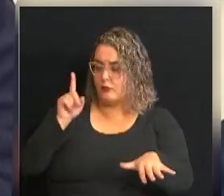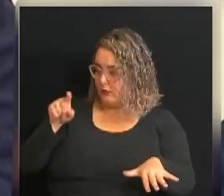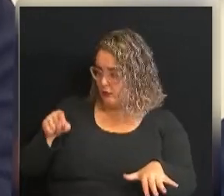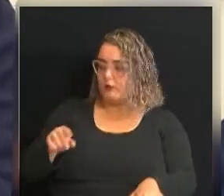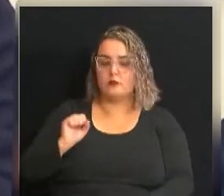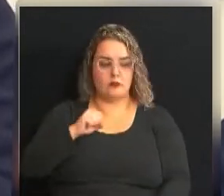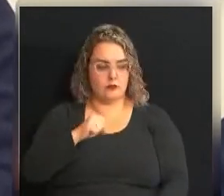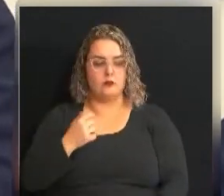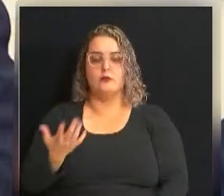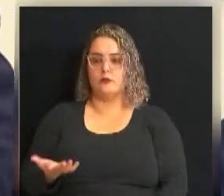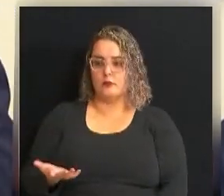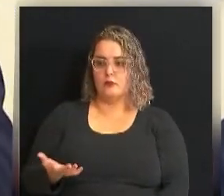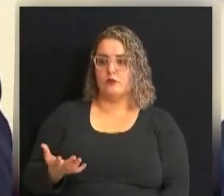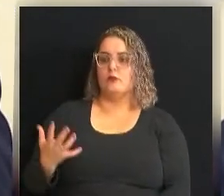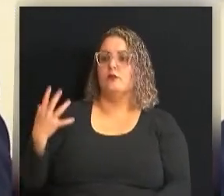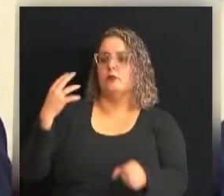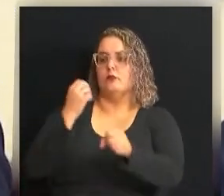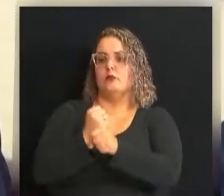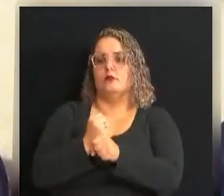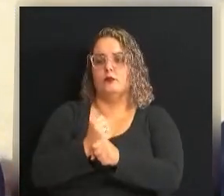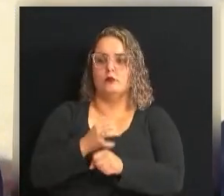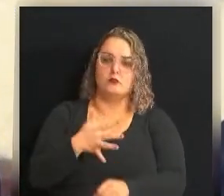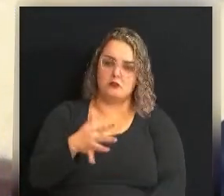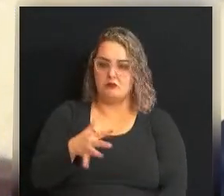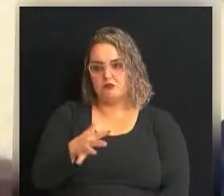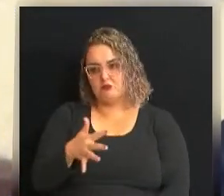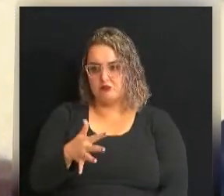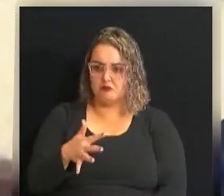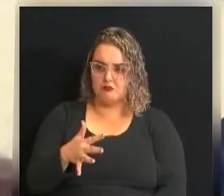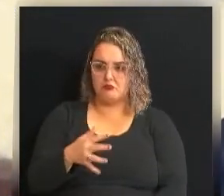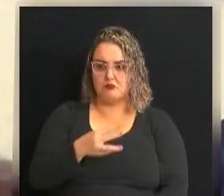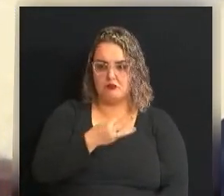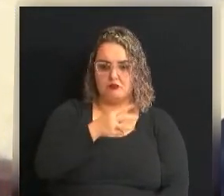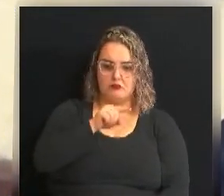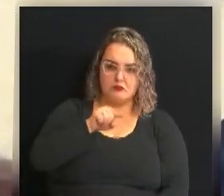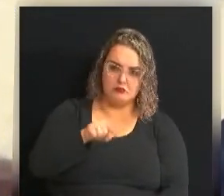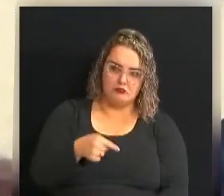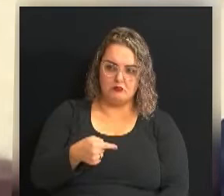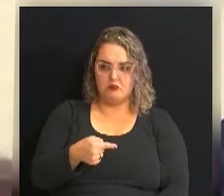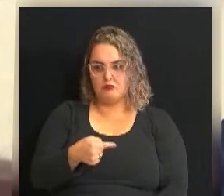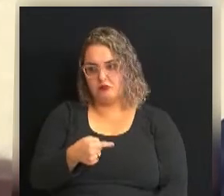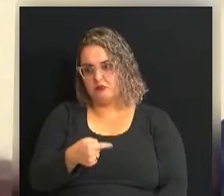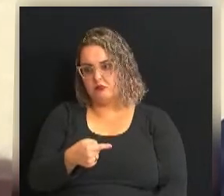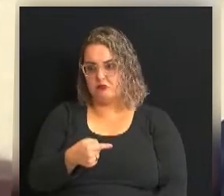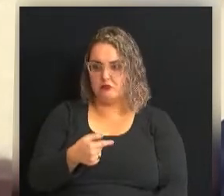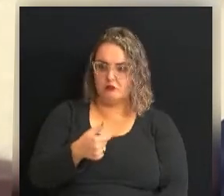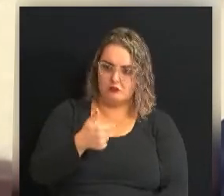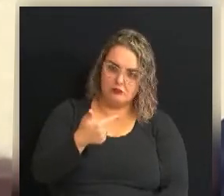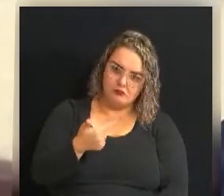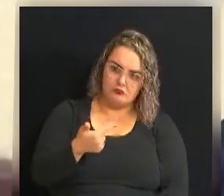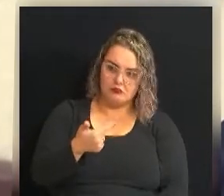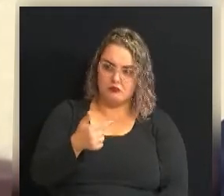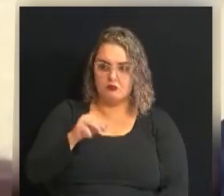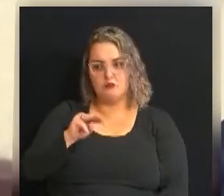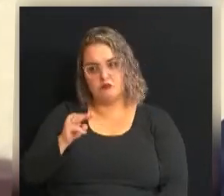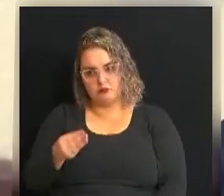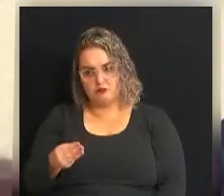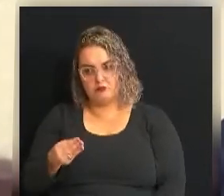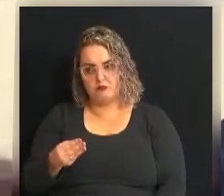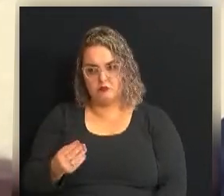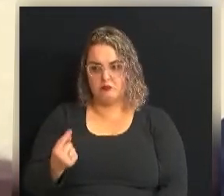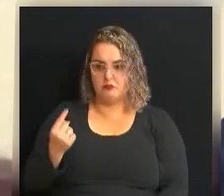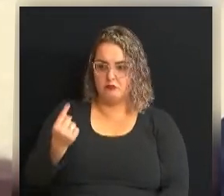o circuito verde é dois é isso então pelos nossos cálculos da cerca de 3,2